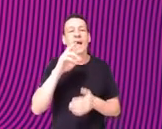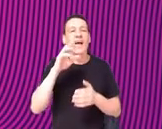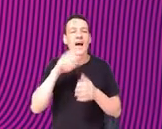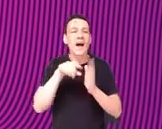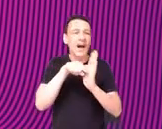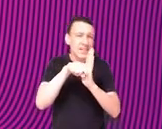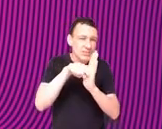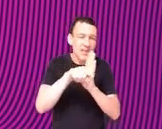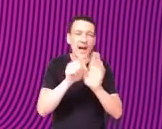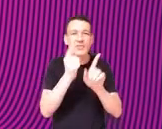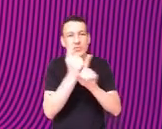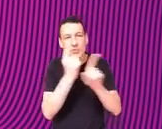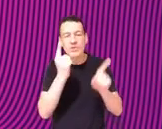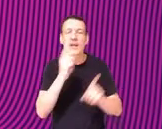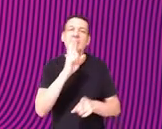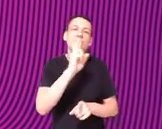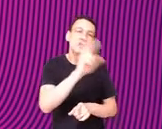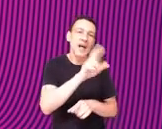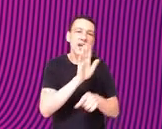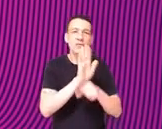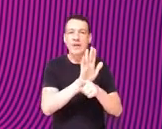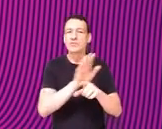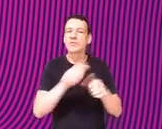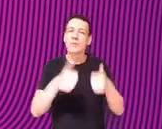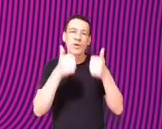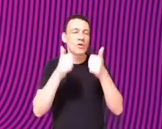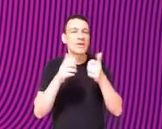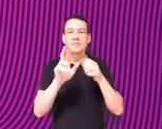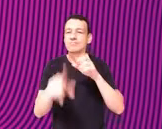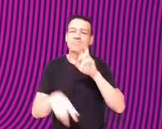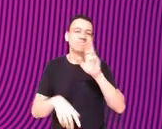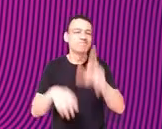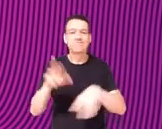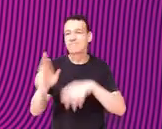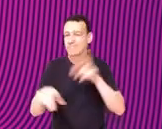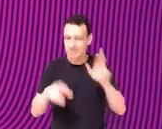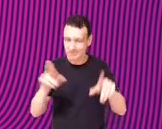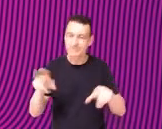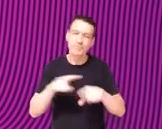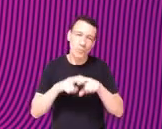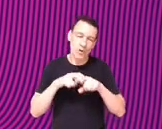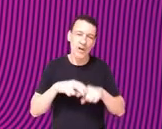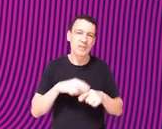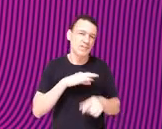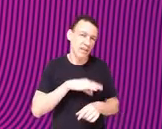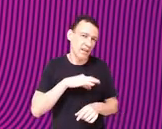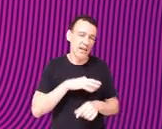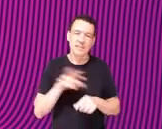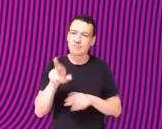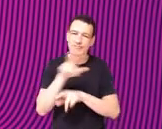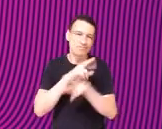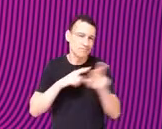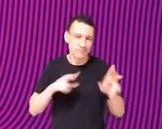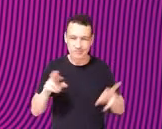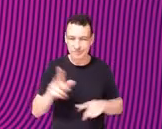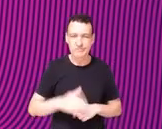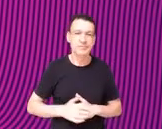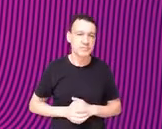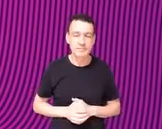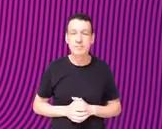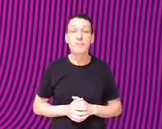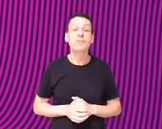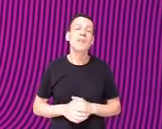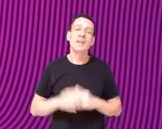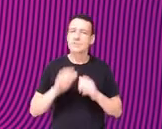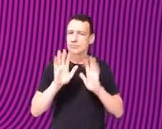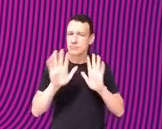doentes com insuficiência cardíaca. E, de facto, isto tem-se traduzido também a outros níveis, como, por exemplo, se compararmos